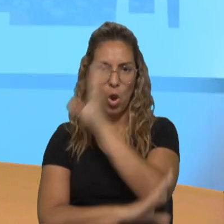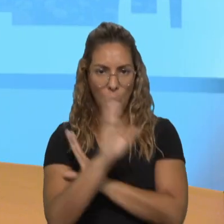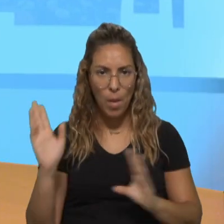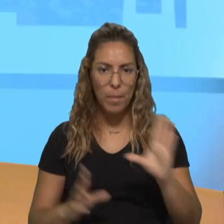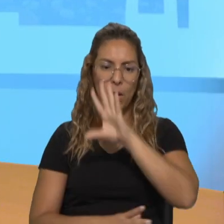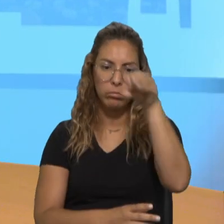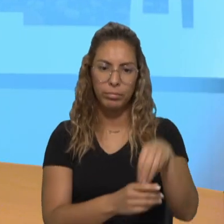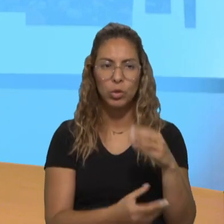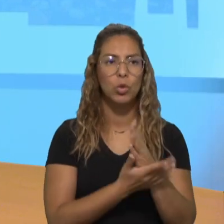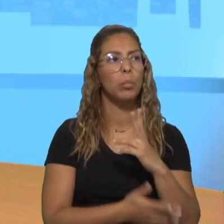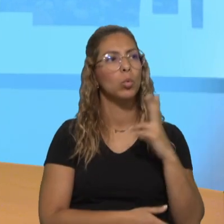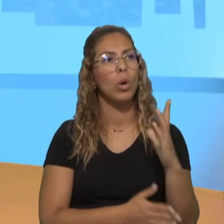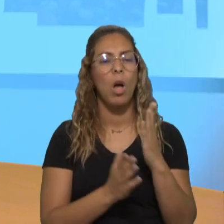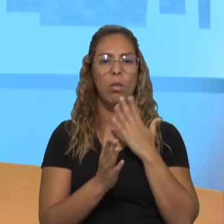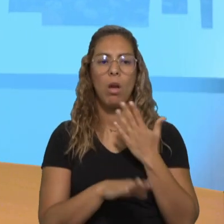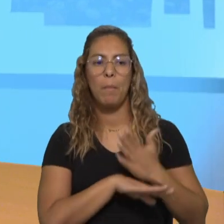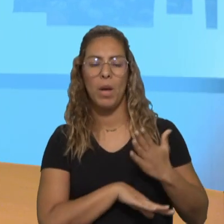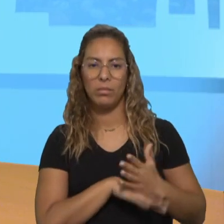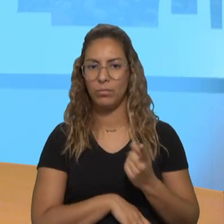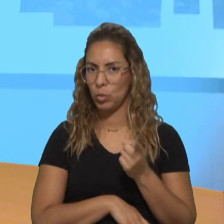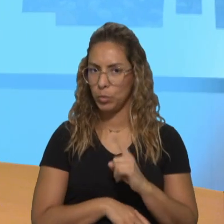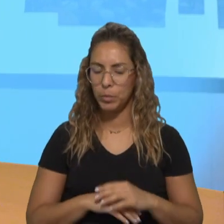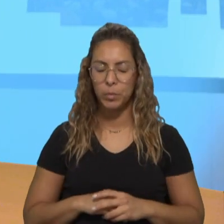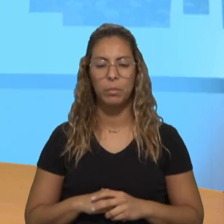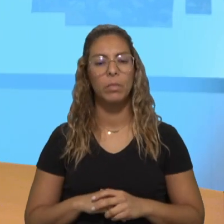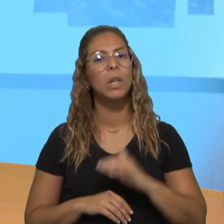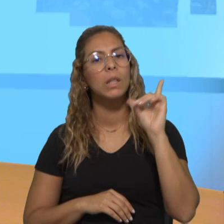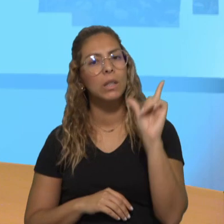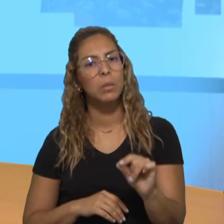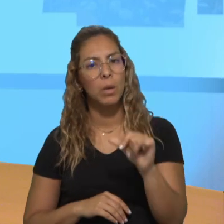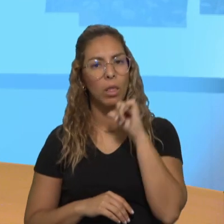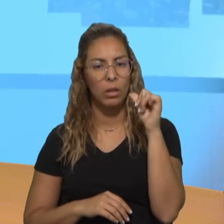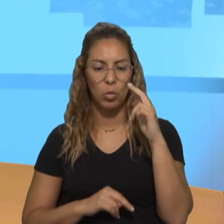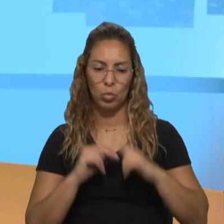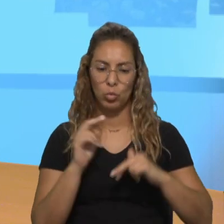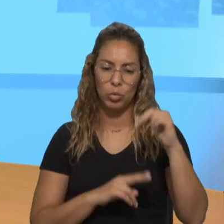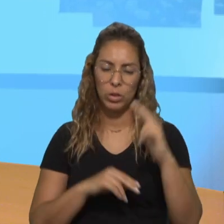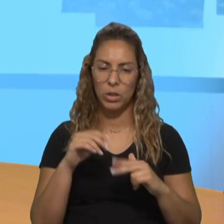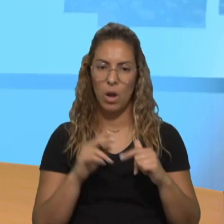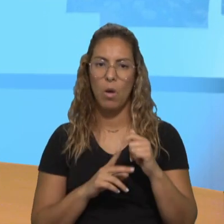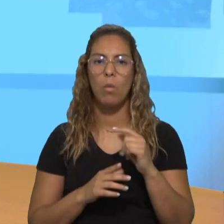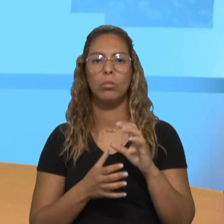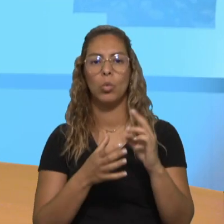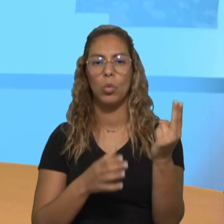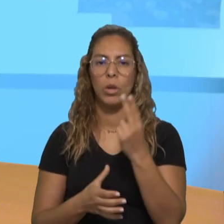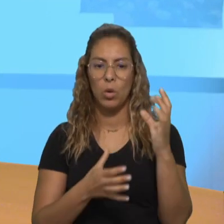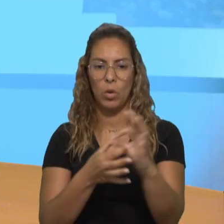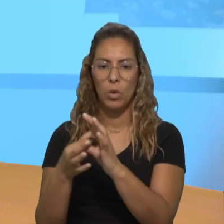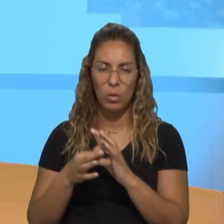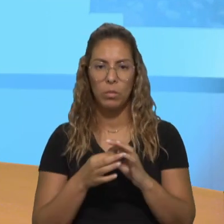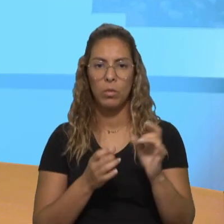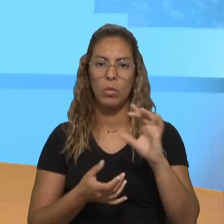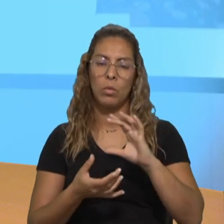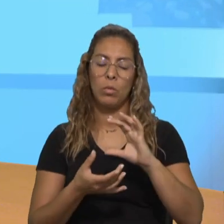esta comunidade. Sim. De qualquer forma, aquilo que teve na gênese desta construção da União Europeia prende-se com o contexto do